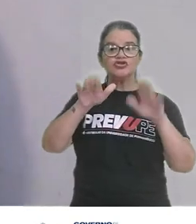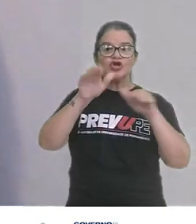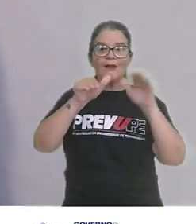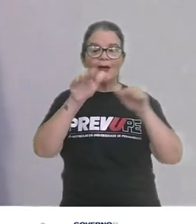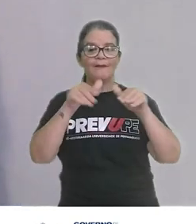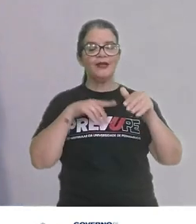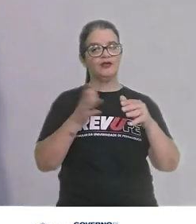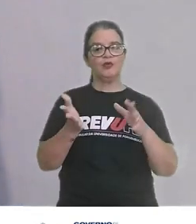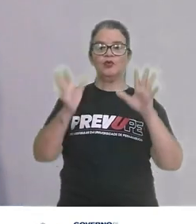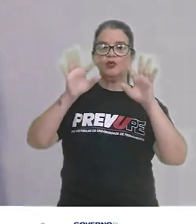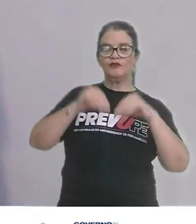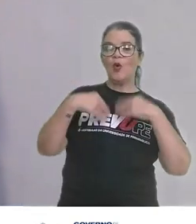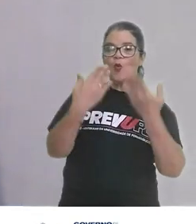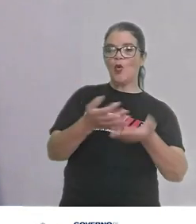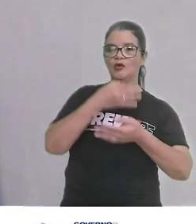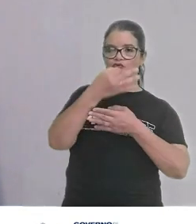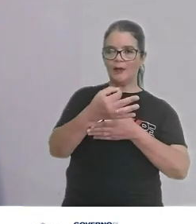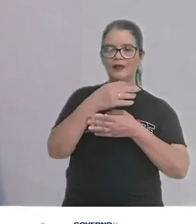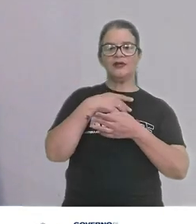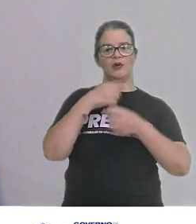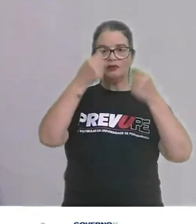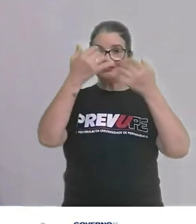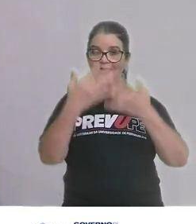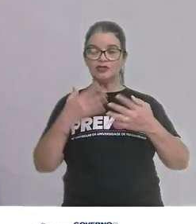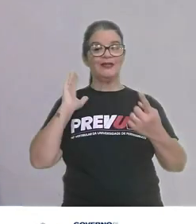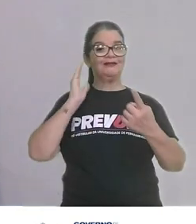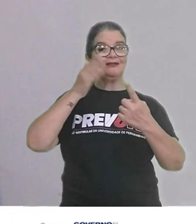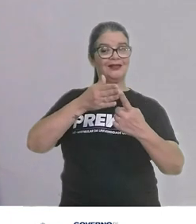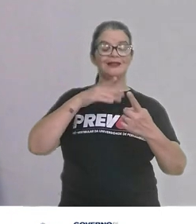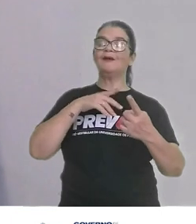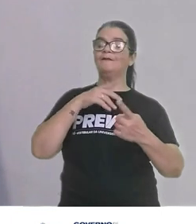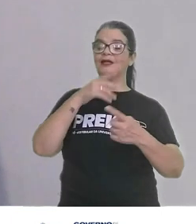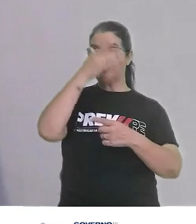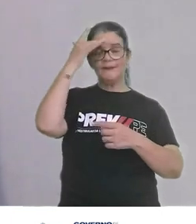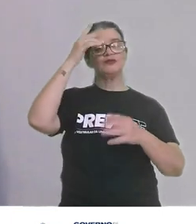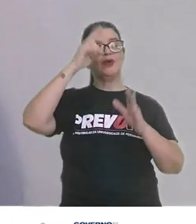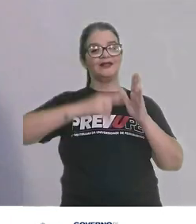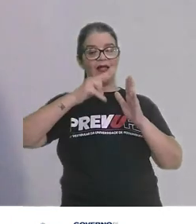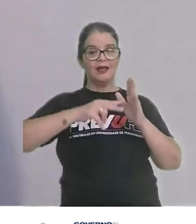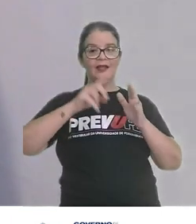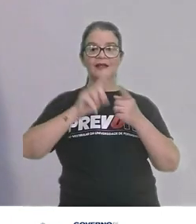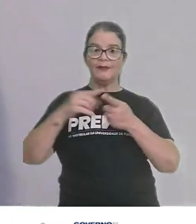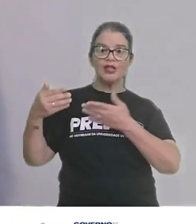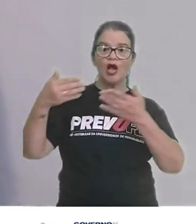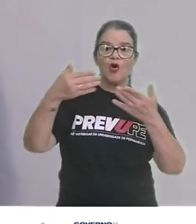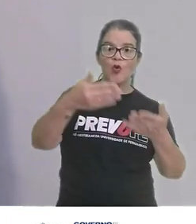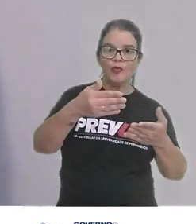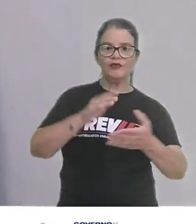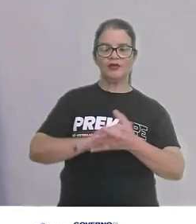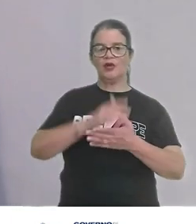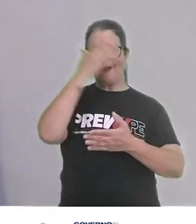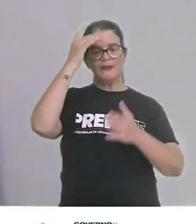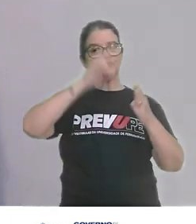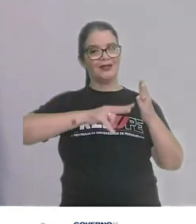chamamento no final. Qual a sua opinião? Está falando diretamente com o leitor e está convidando esse